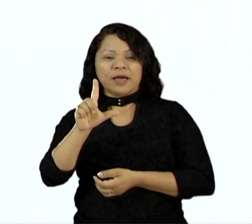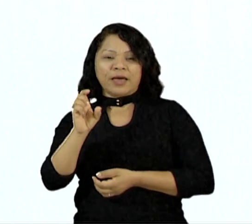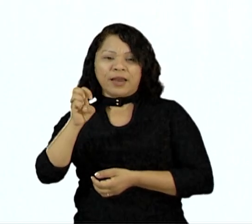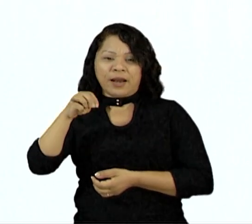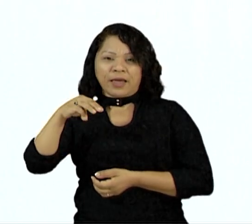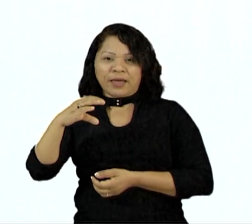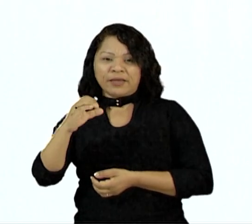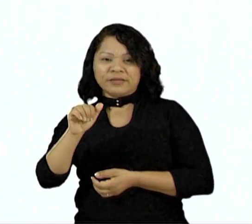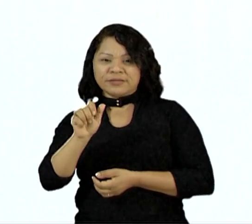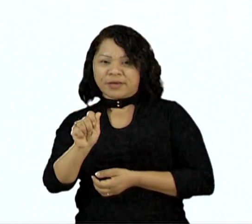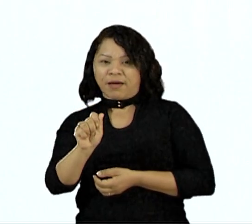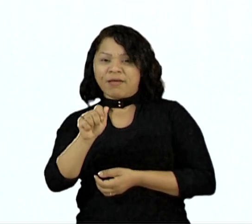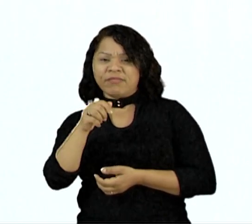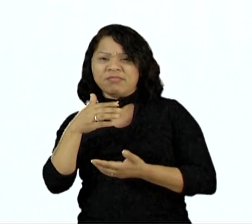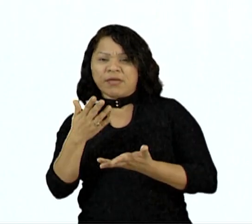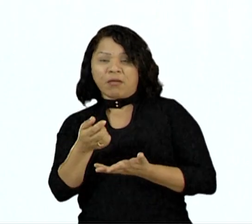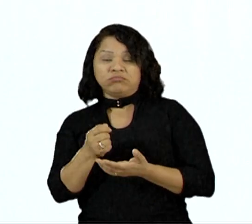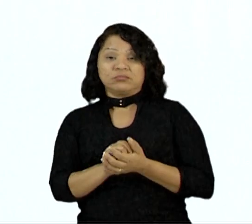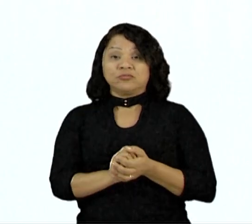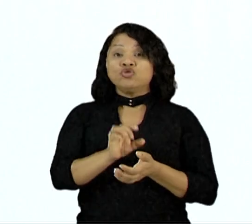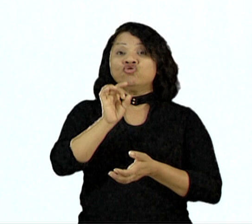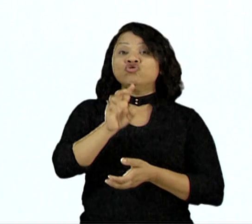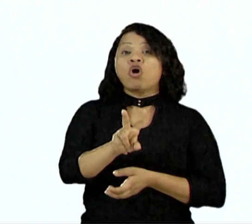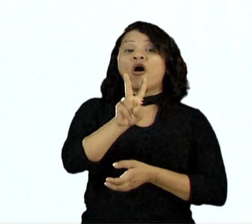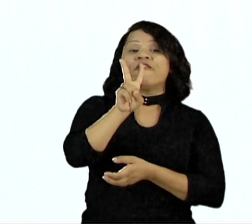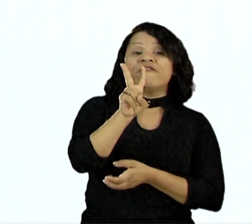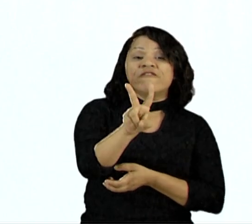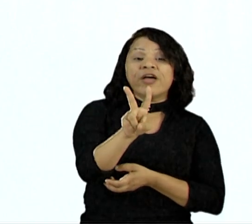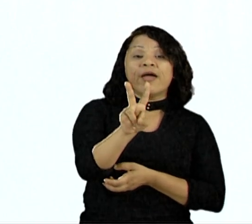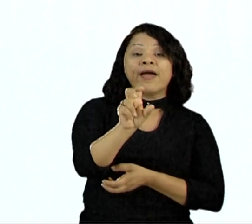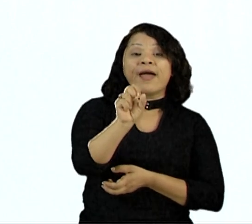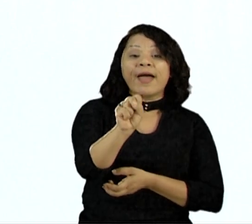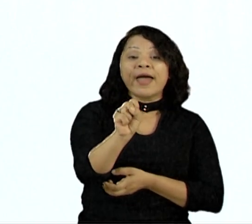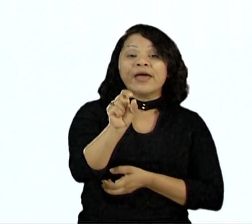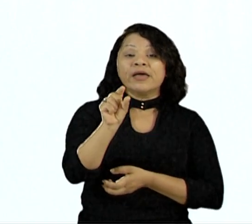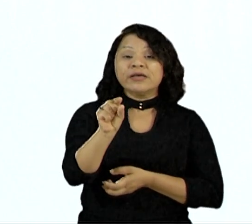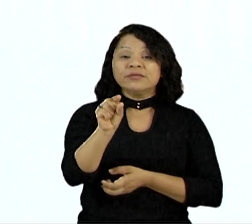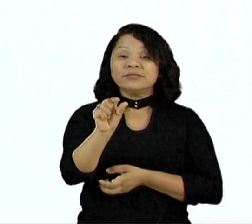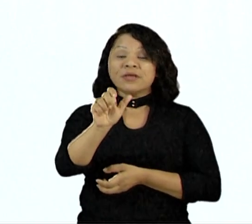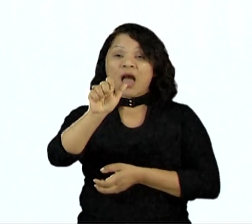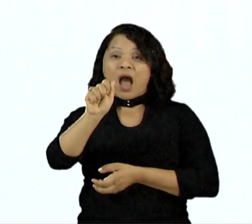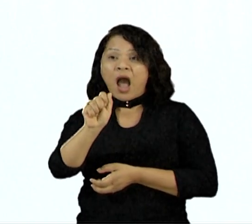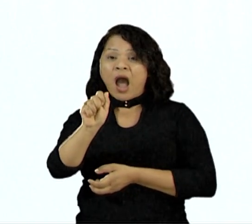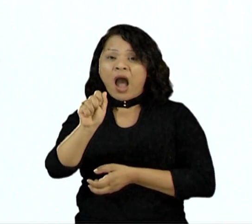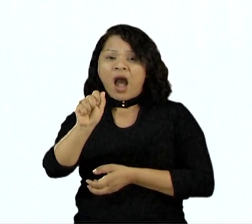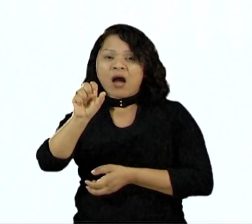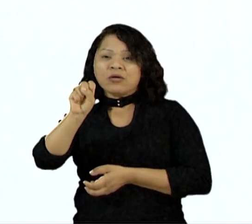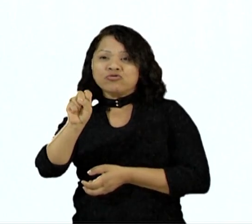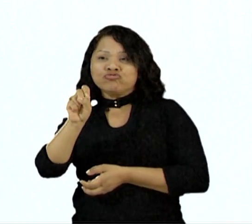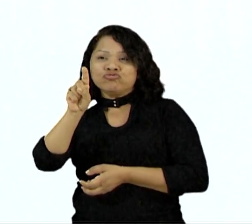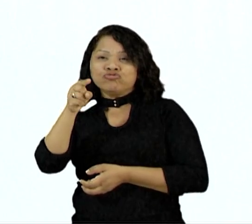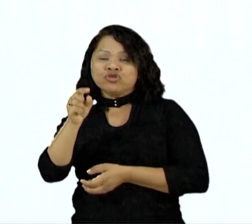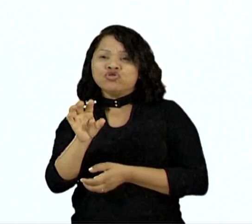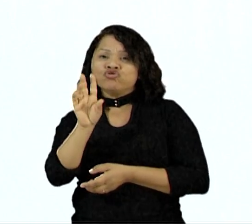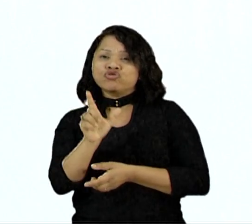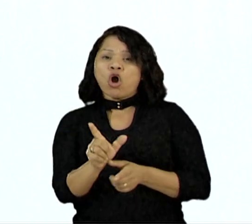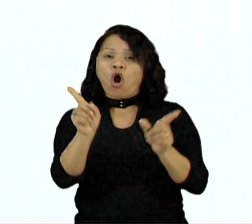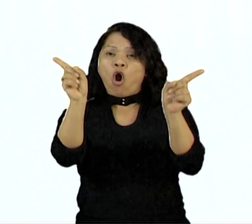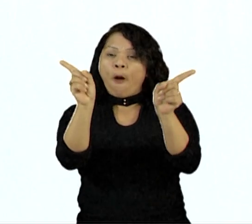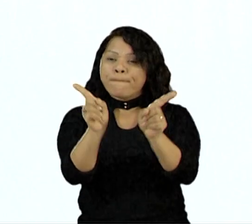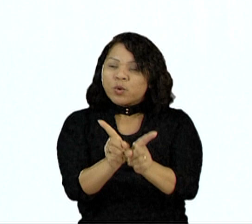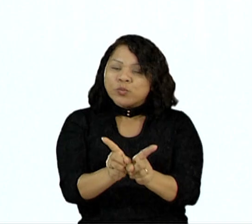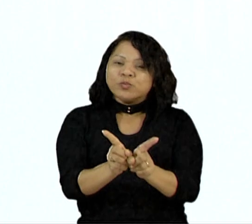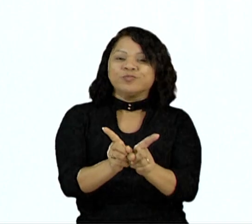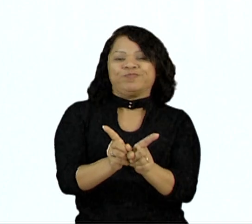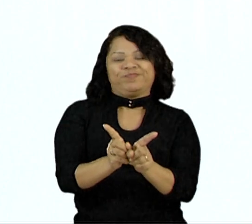o V, ponto, EX, ponto, e o azinho lá em cima que é de excelência. Então, nós temos aí